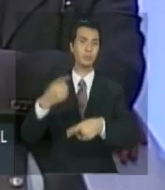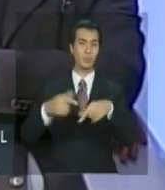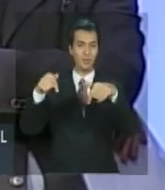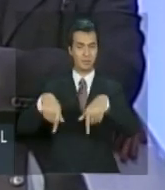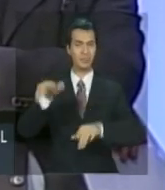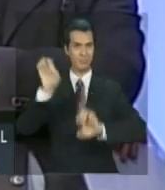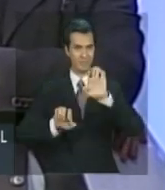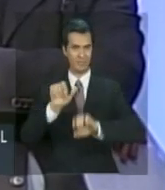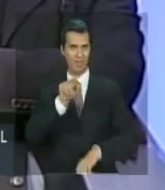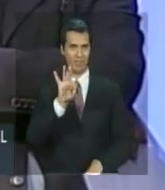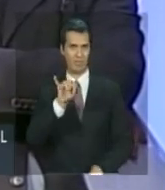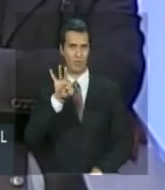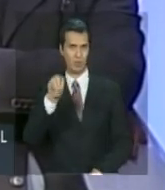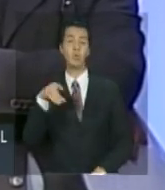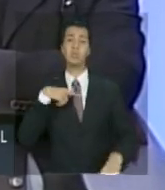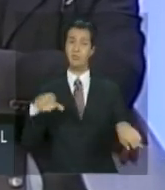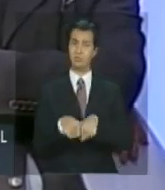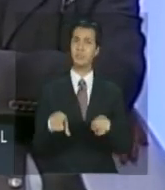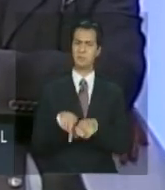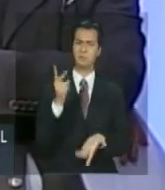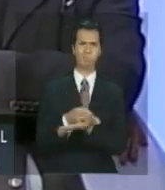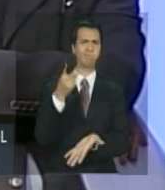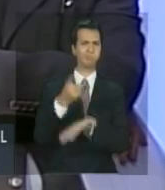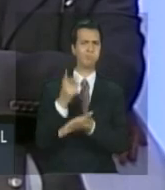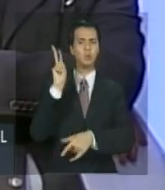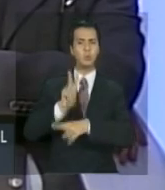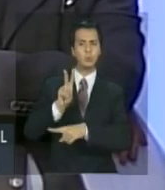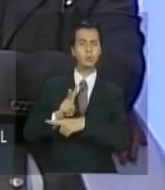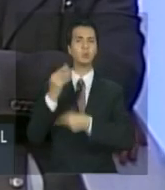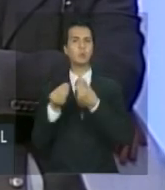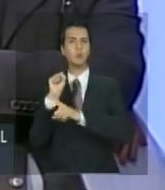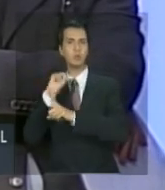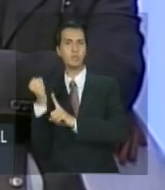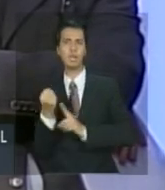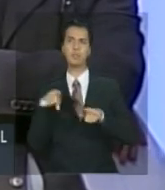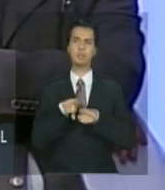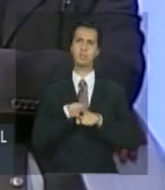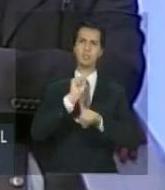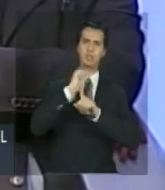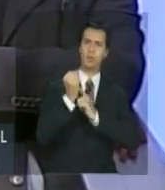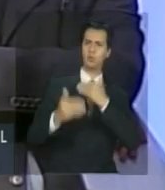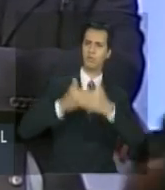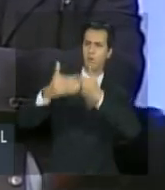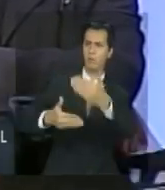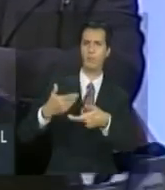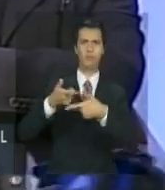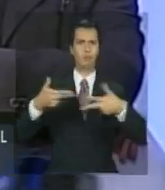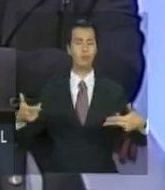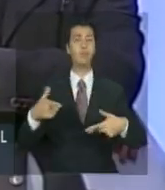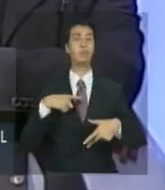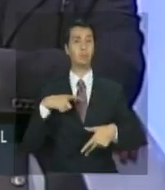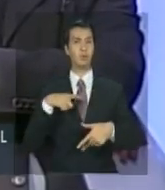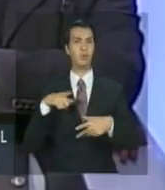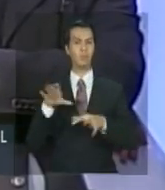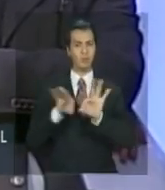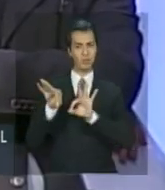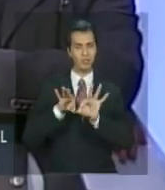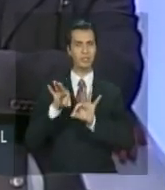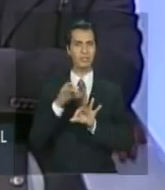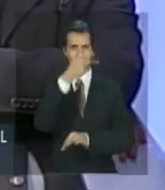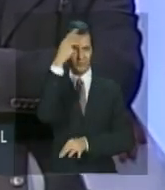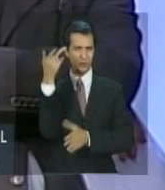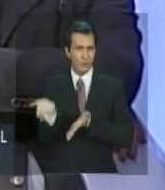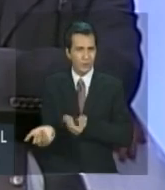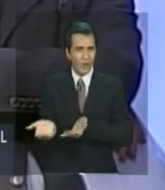tem bastante preocupação com essa questão do cunho social, com desenvolvimento social. Então, Jovem Aprendiz é um programa que a gente tem